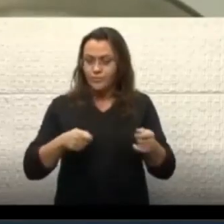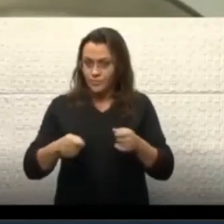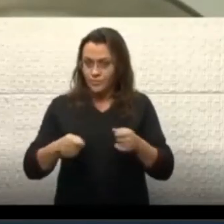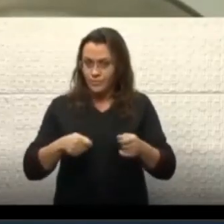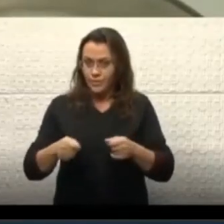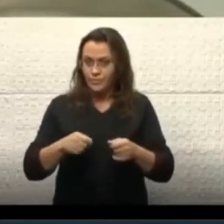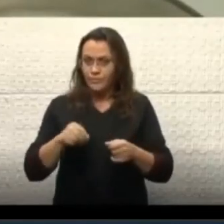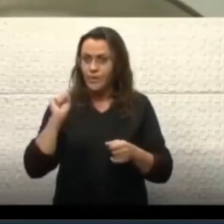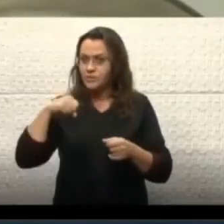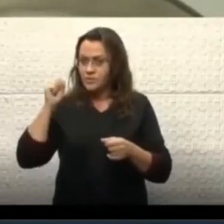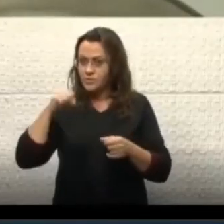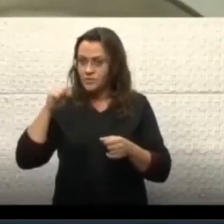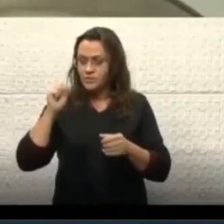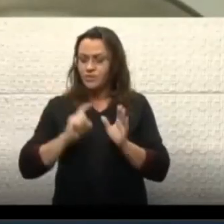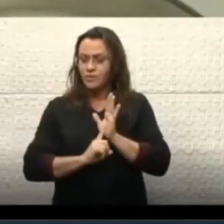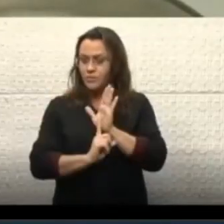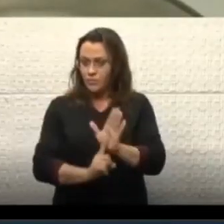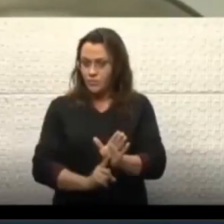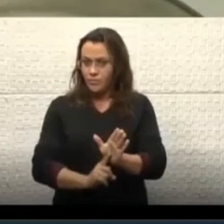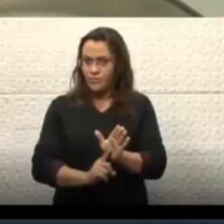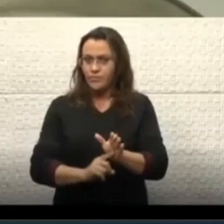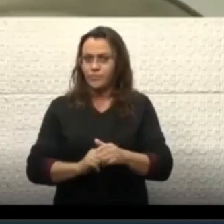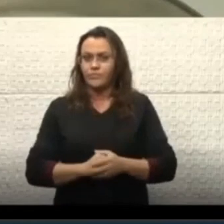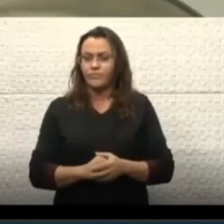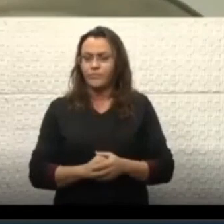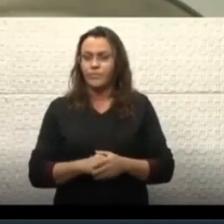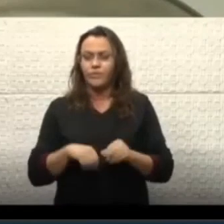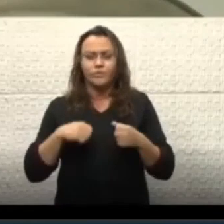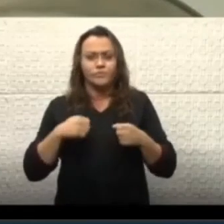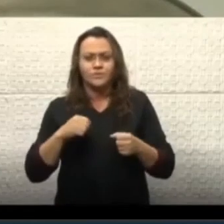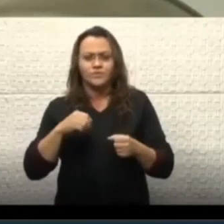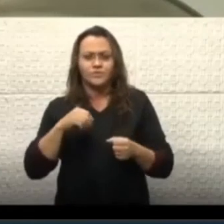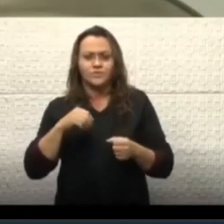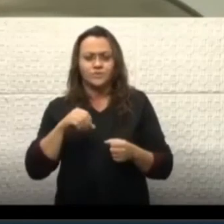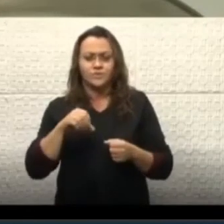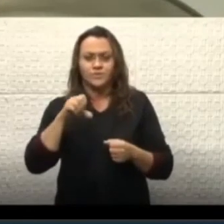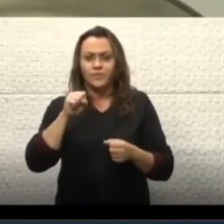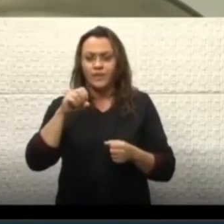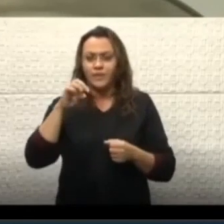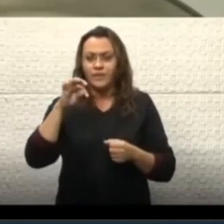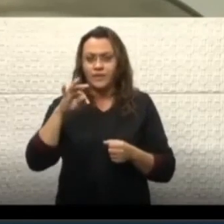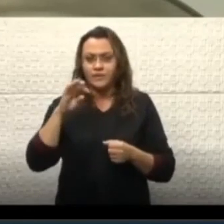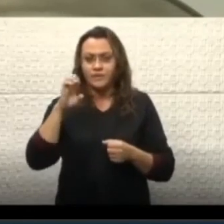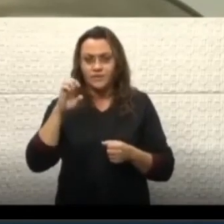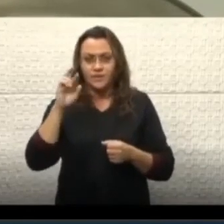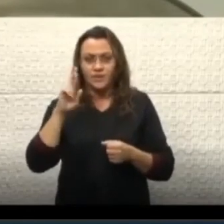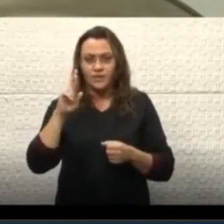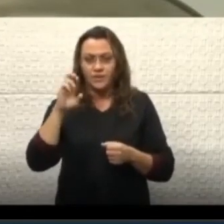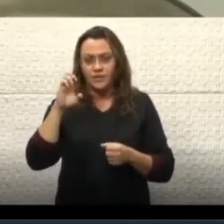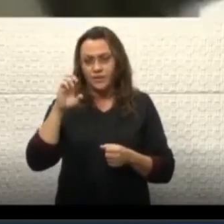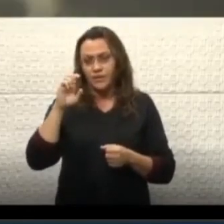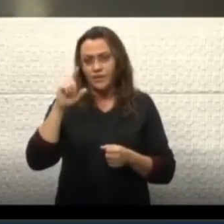importante. Ela não tem que ser estéril, não tem que estar estéril, esterilizada, porque nós estamos fazendo uma